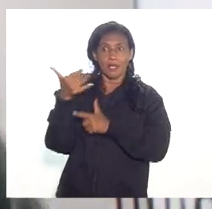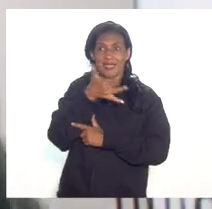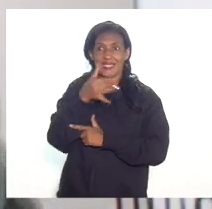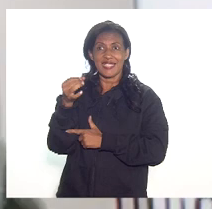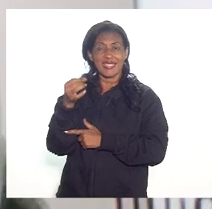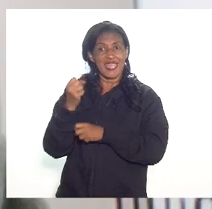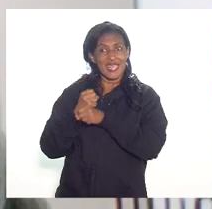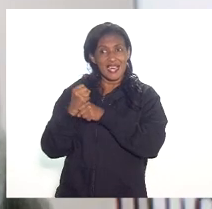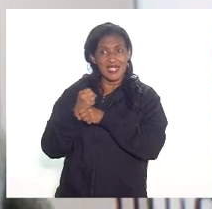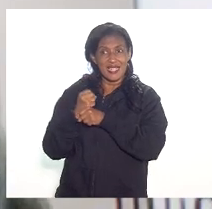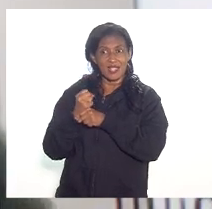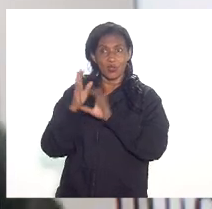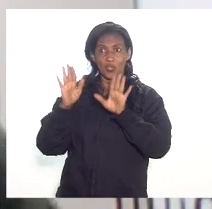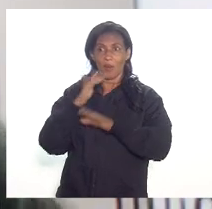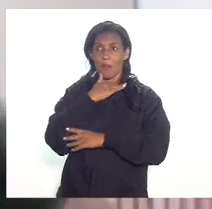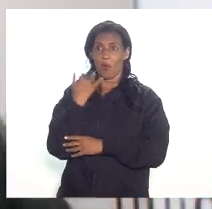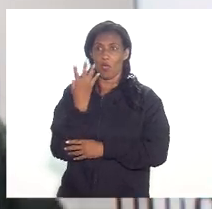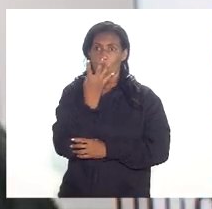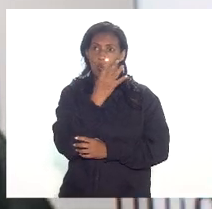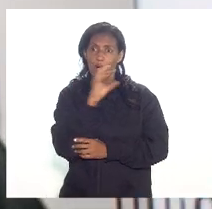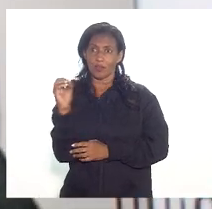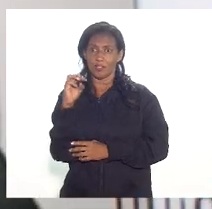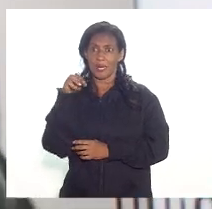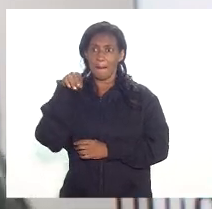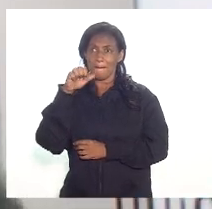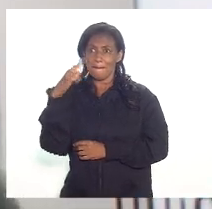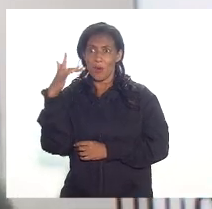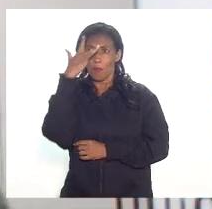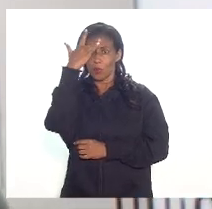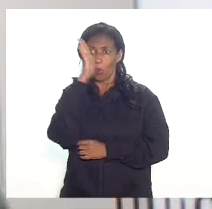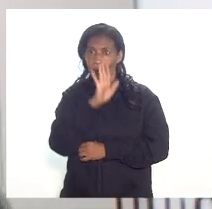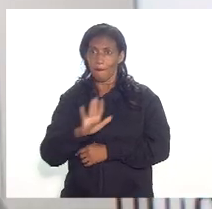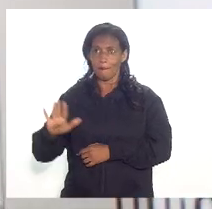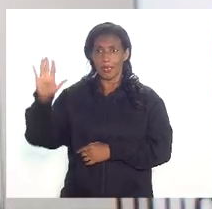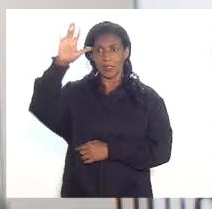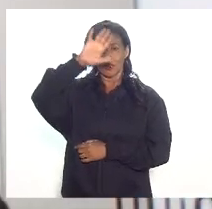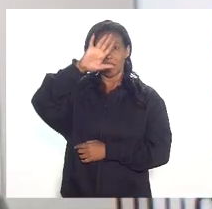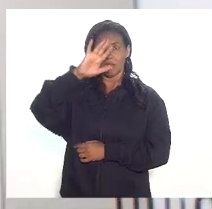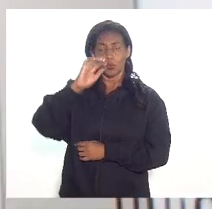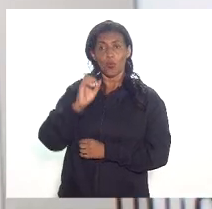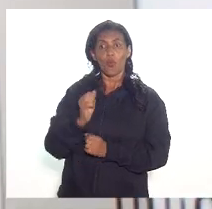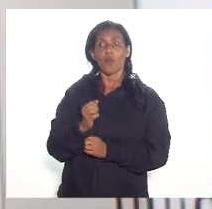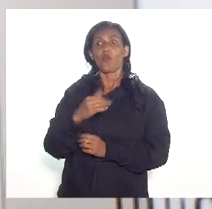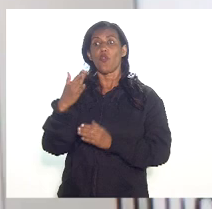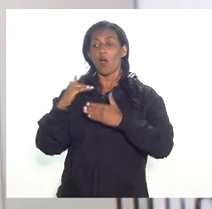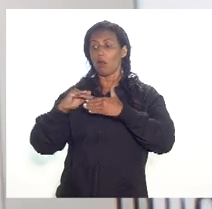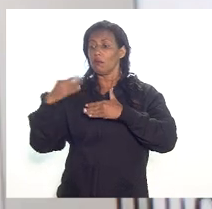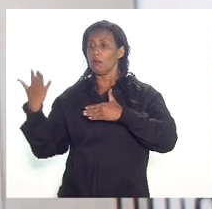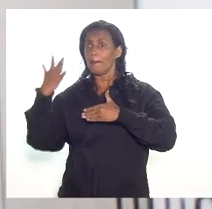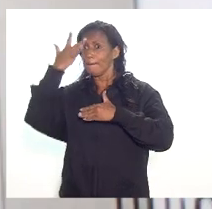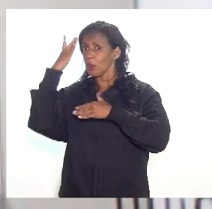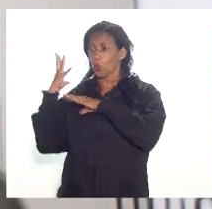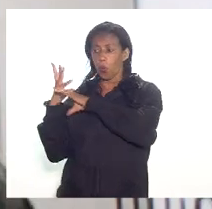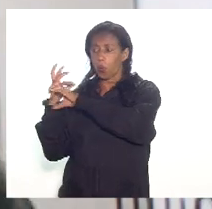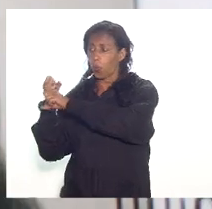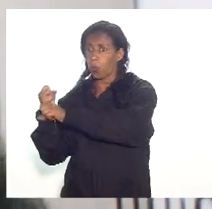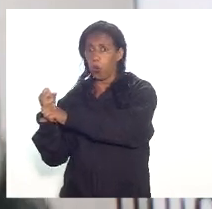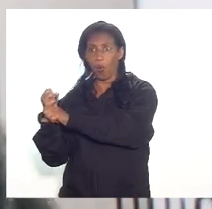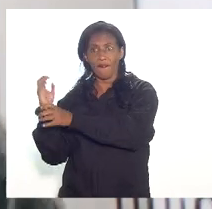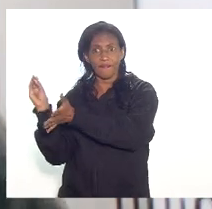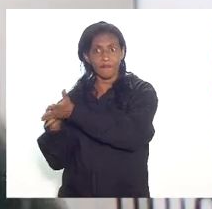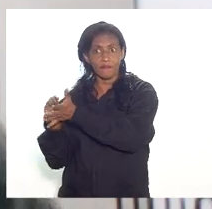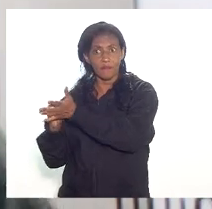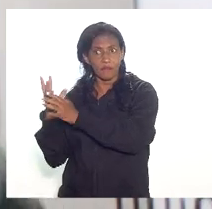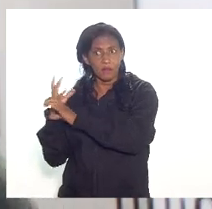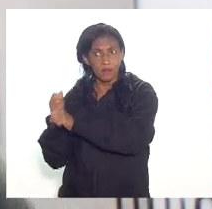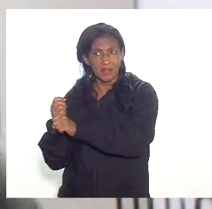já morreram quase 400 mil pessoas oficialmente fora as pessoas que morreram e que não foram contabilizadas e querem forçar